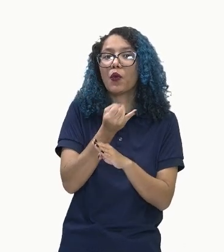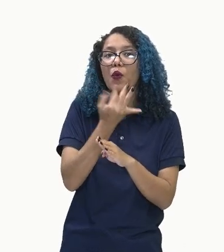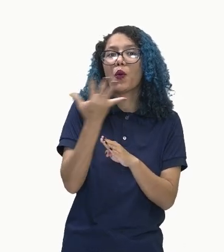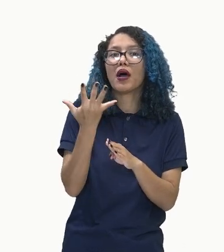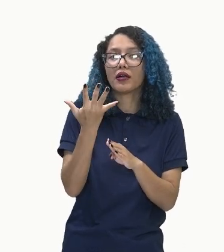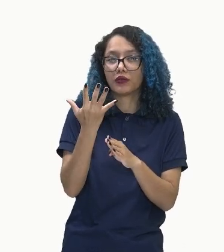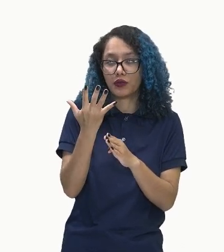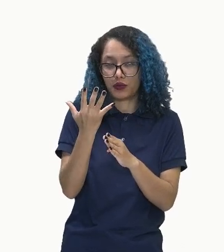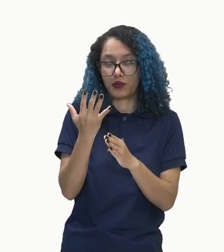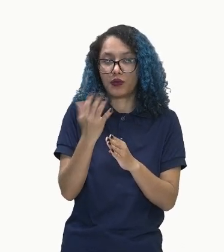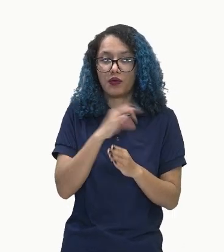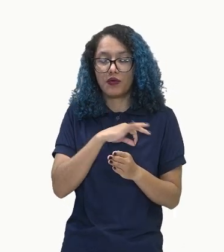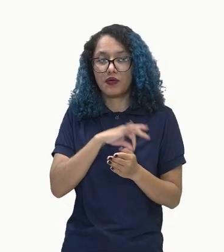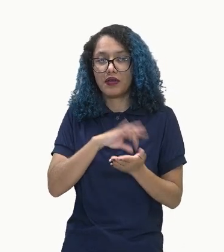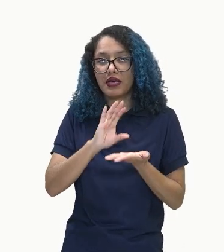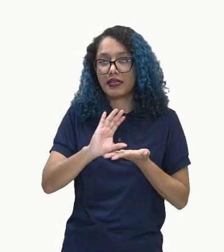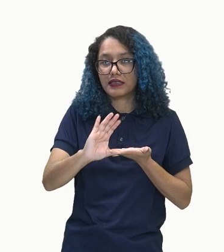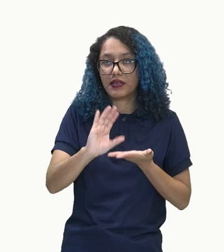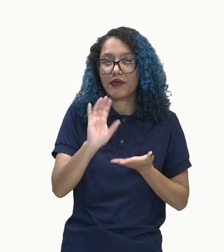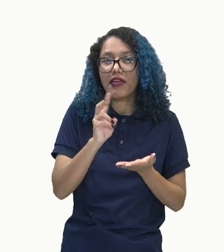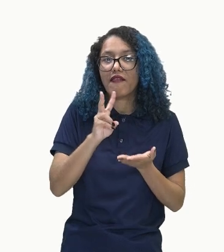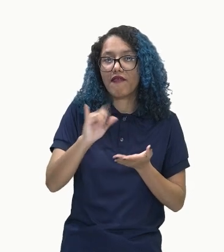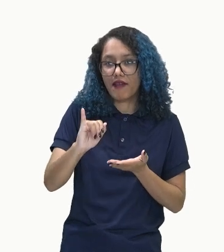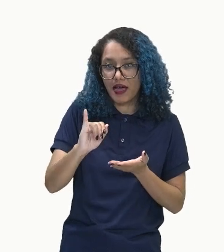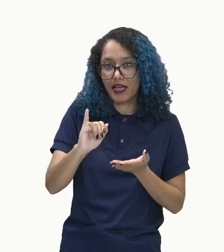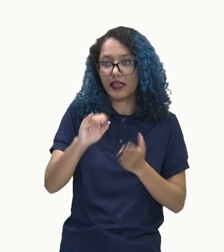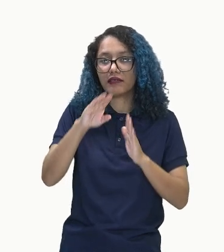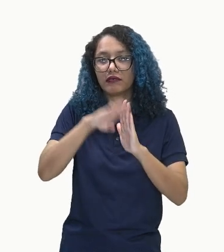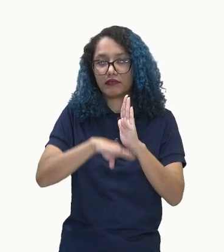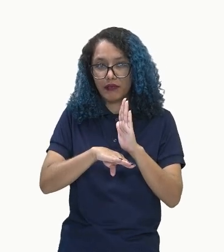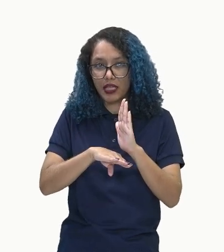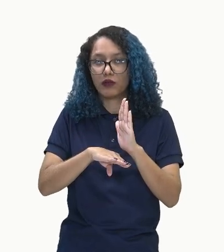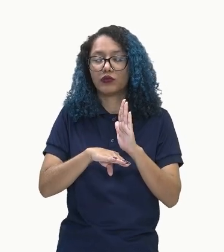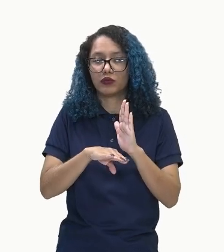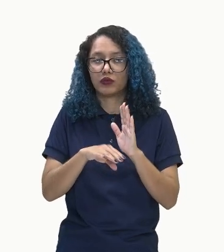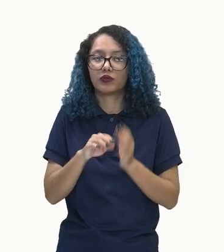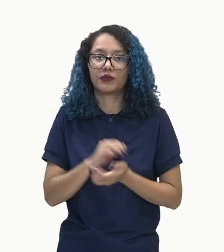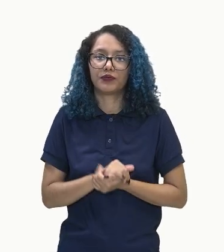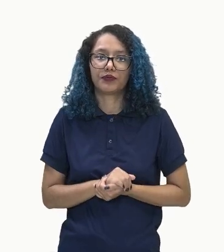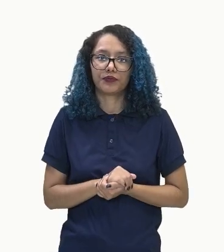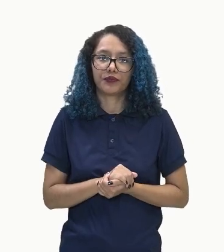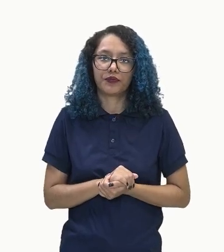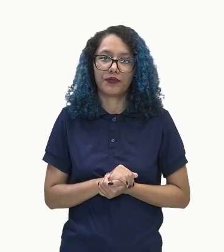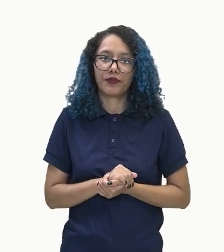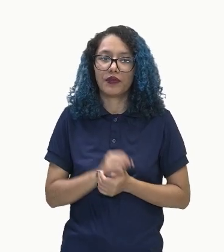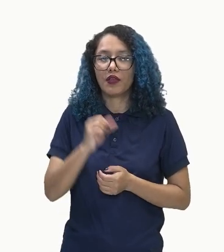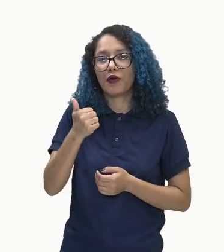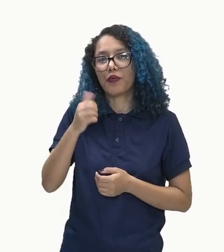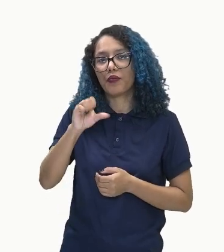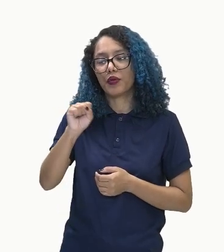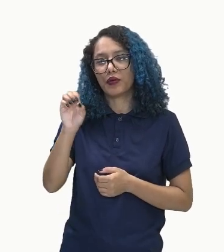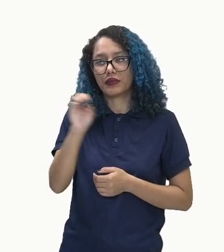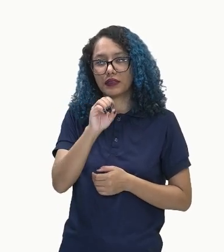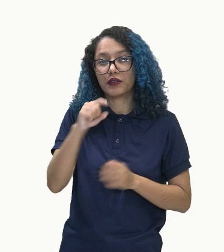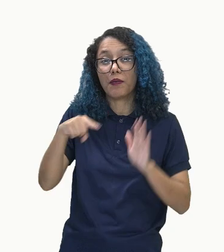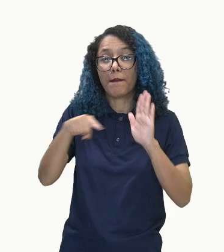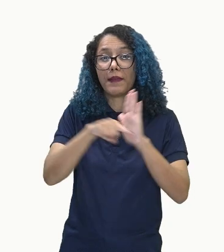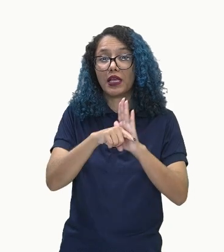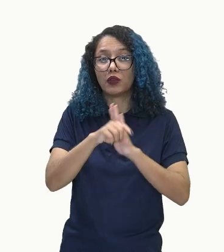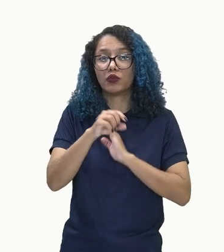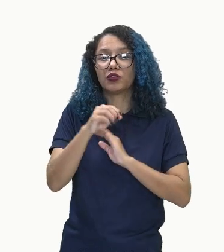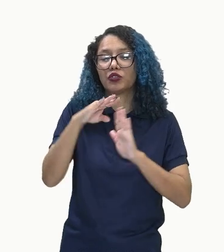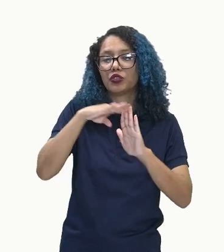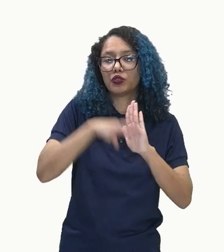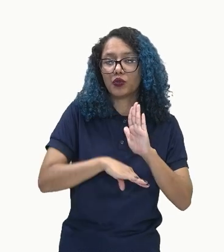bruto, feito os descontos. Ó, é o salário bruto de 1.800 tirados os descontos, tá legal? Então a gente precisa saber quanto